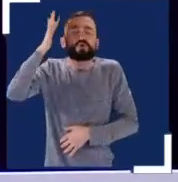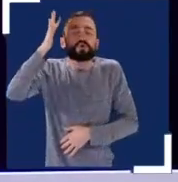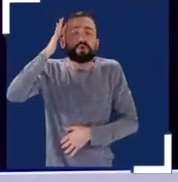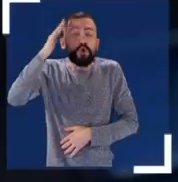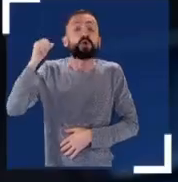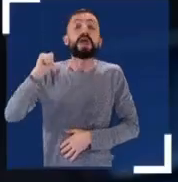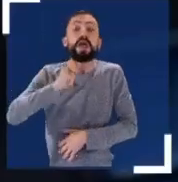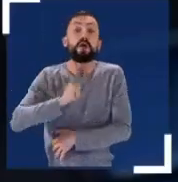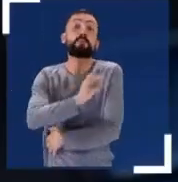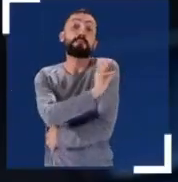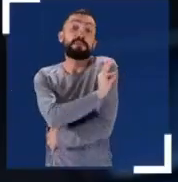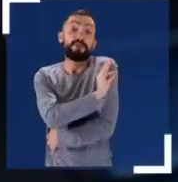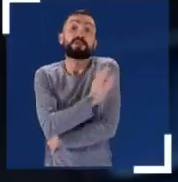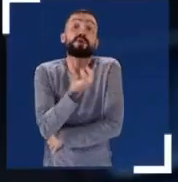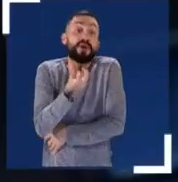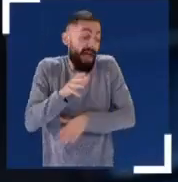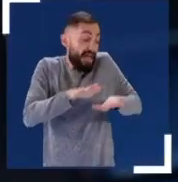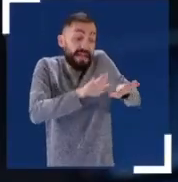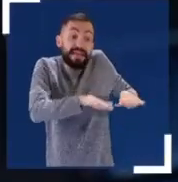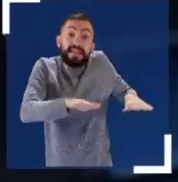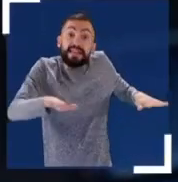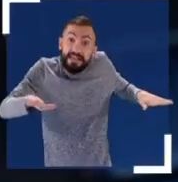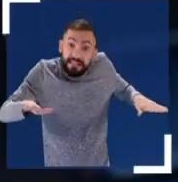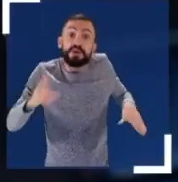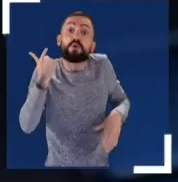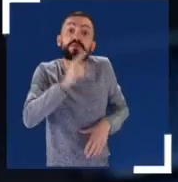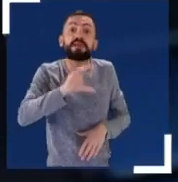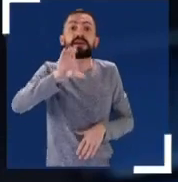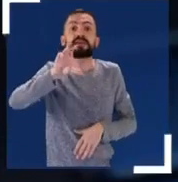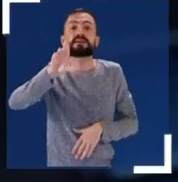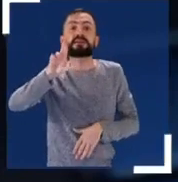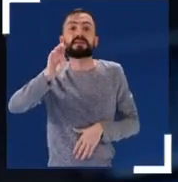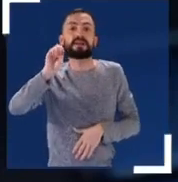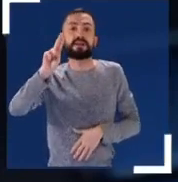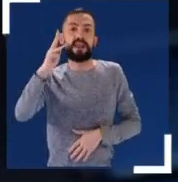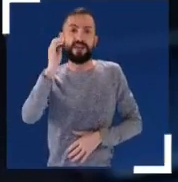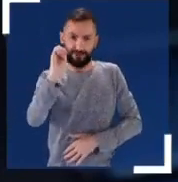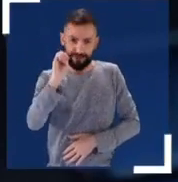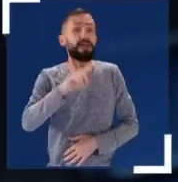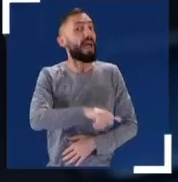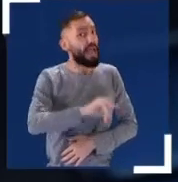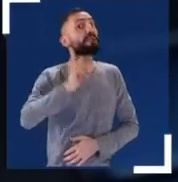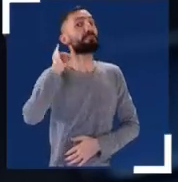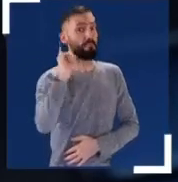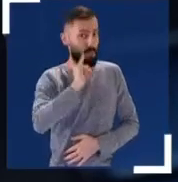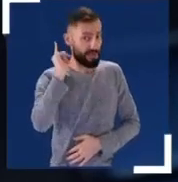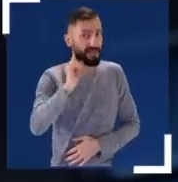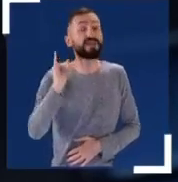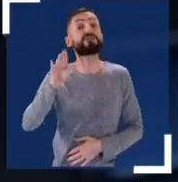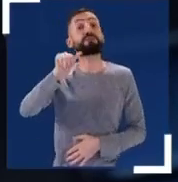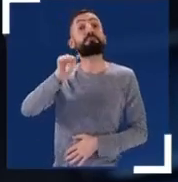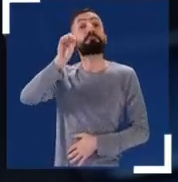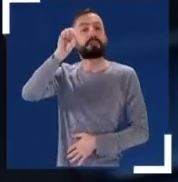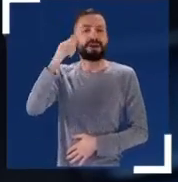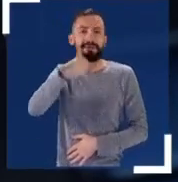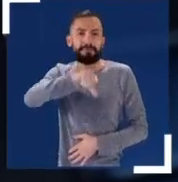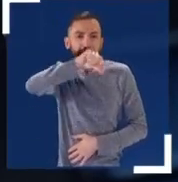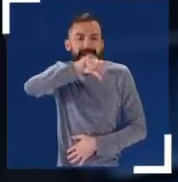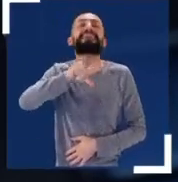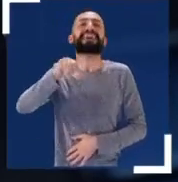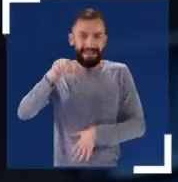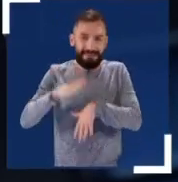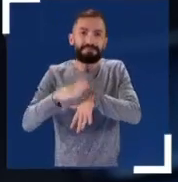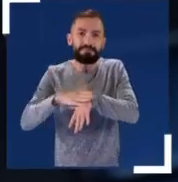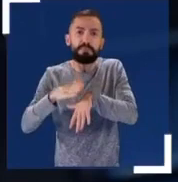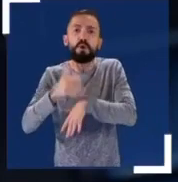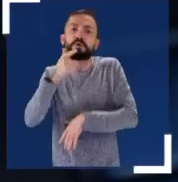as crianças da cidade tivessem direito a ter creche. Eu acho isso uma coisa muito importante, as mães terem a autonomia de deixar uma criança